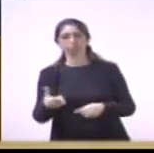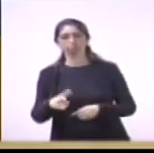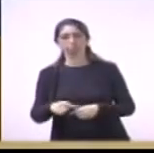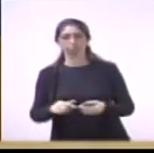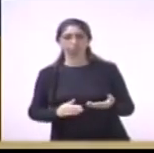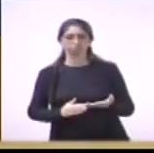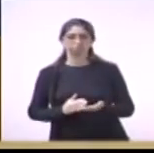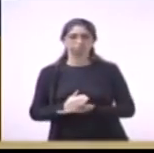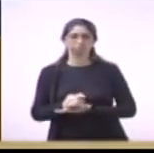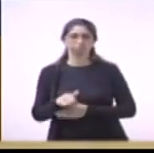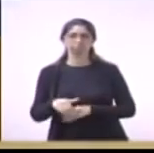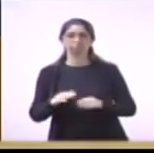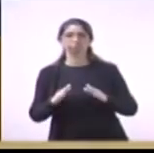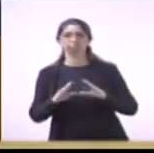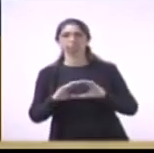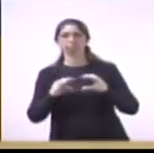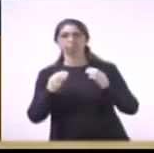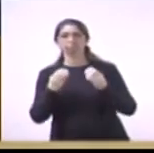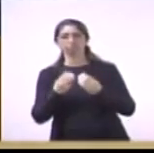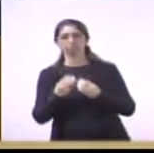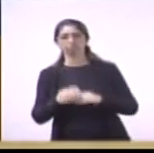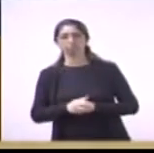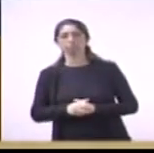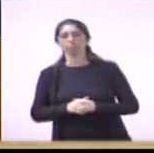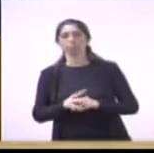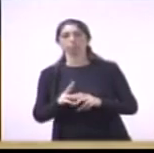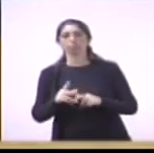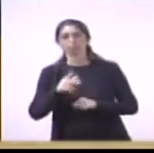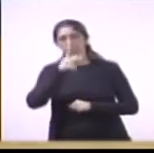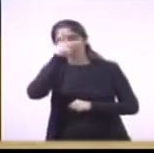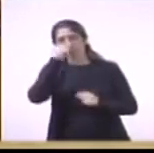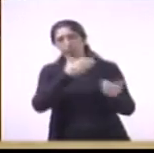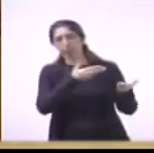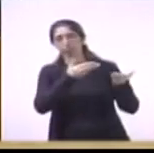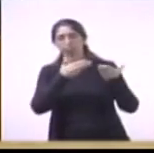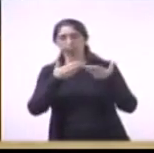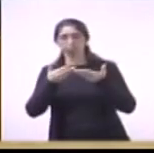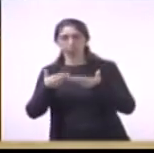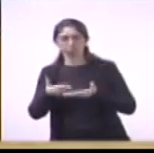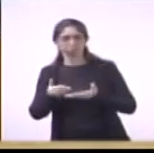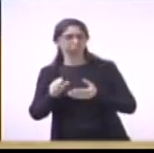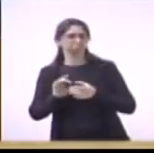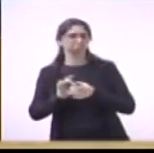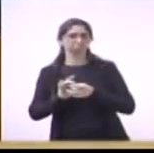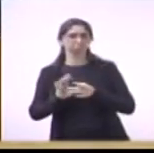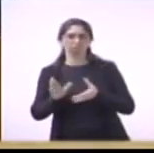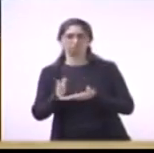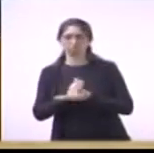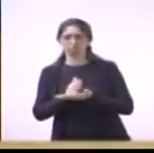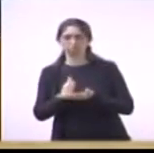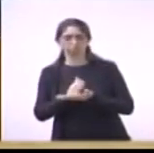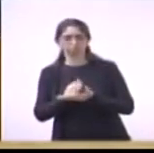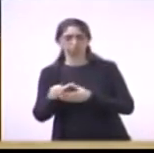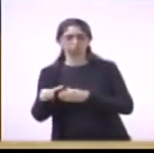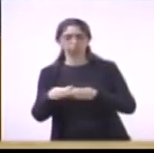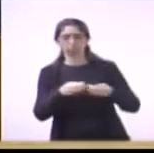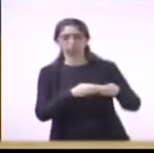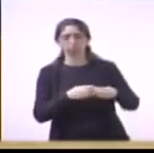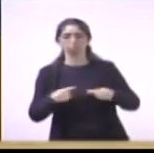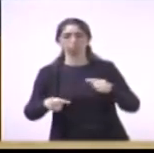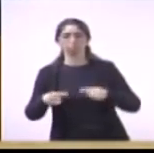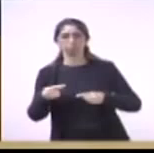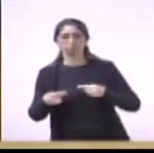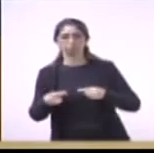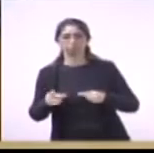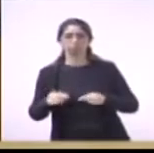está aprovada essa casa, que tudo que o Executivo mandar, independente de quem for, essa casa está a favor da população,